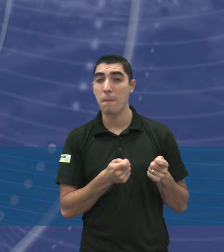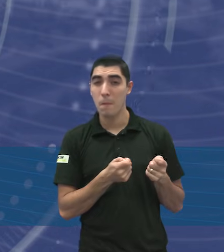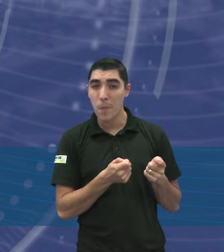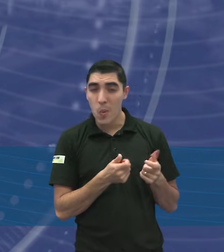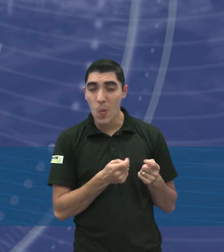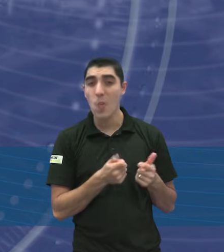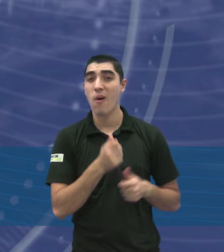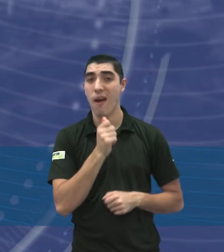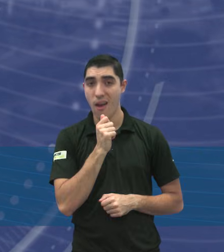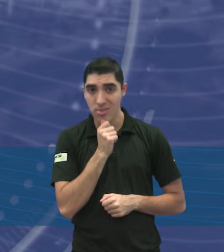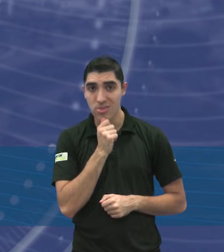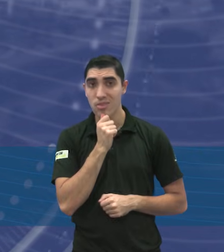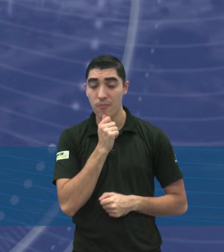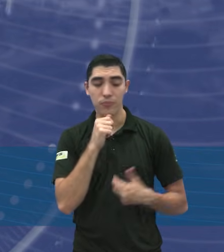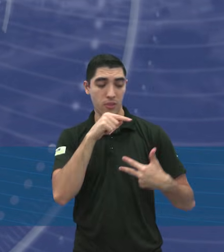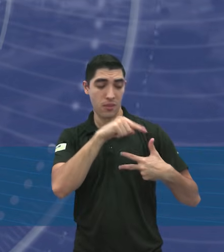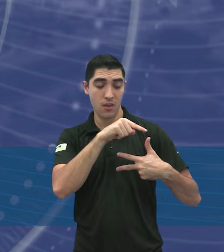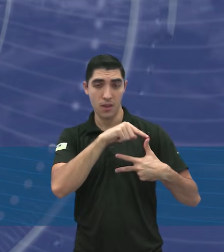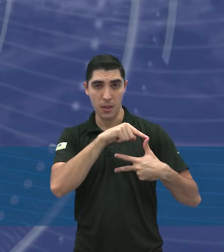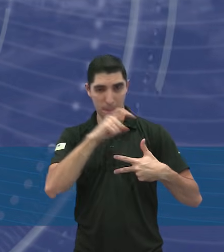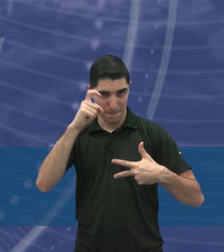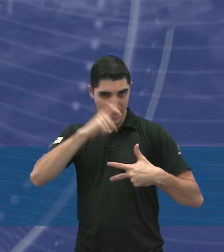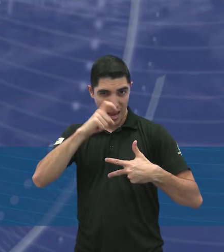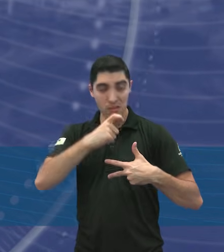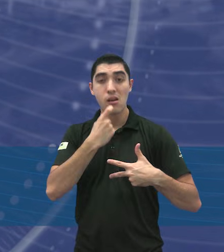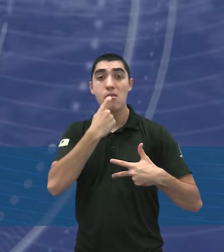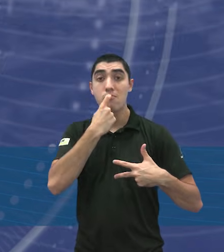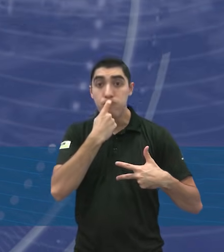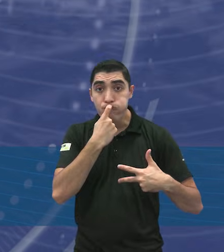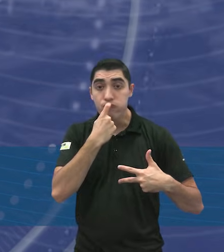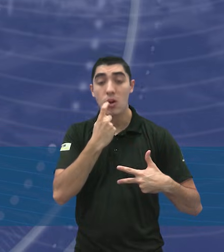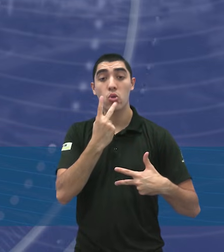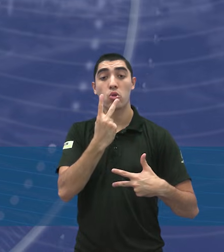pequena, né? No curso de medicina, por exemplo, apenas